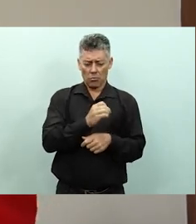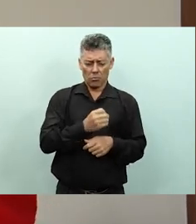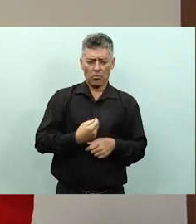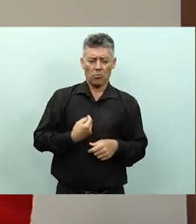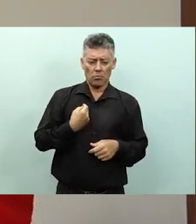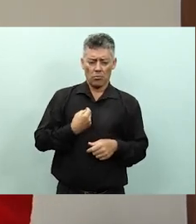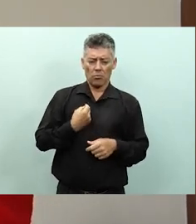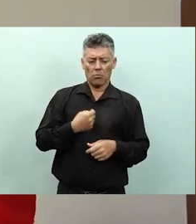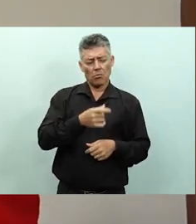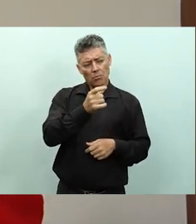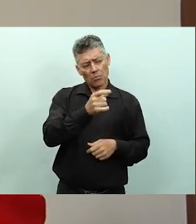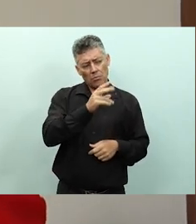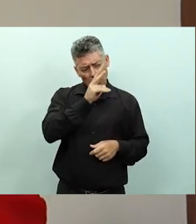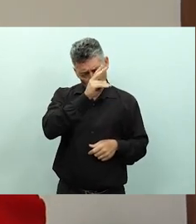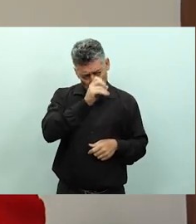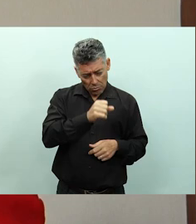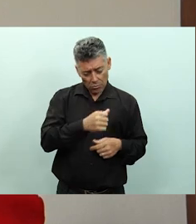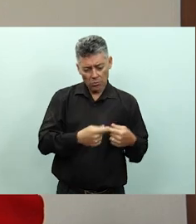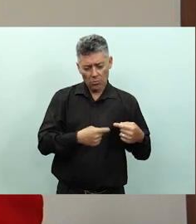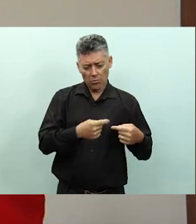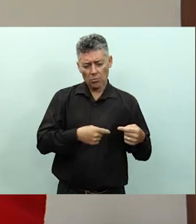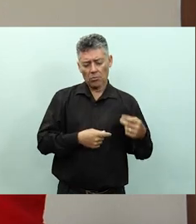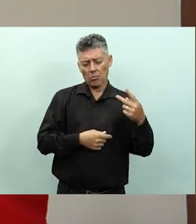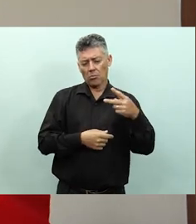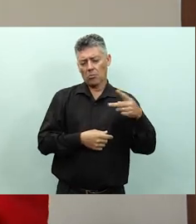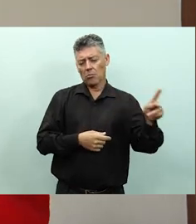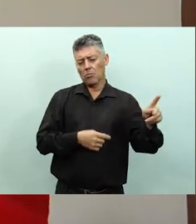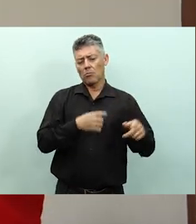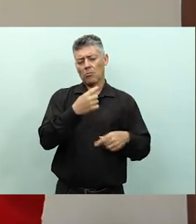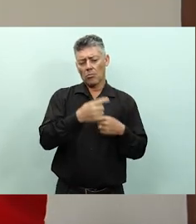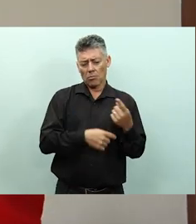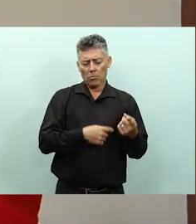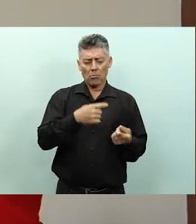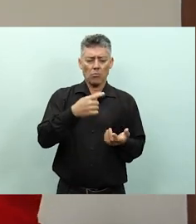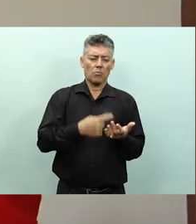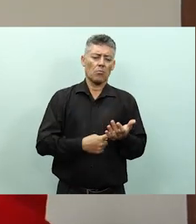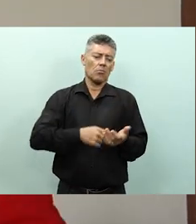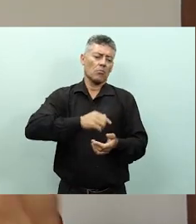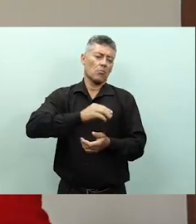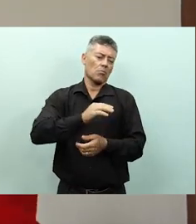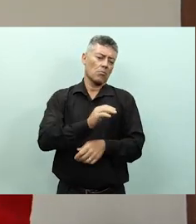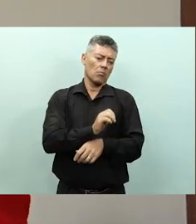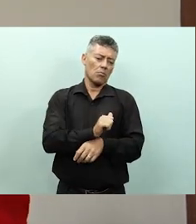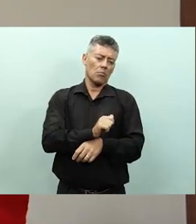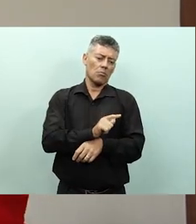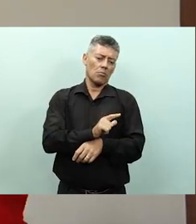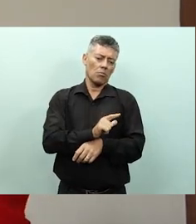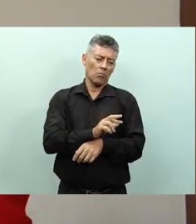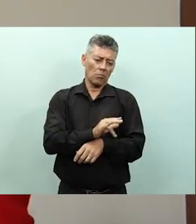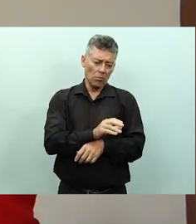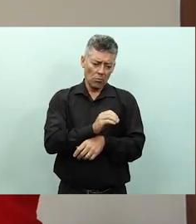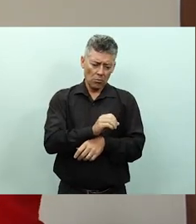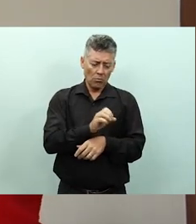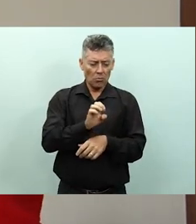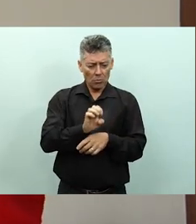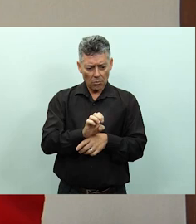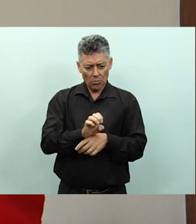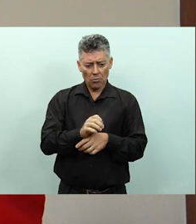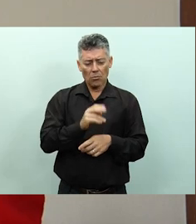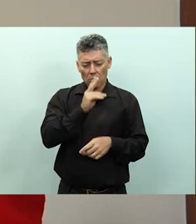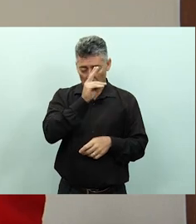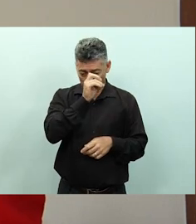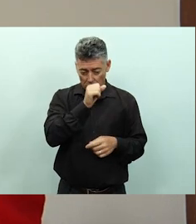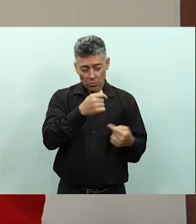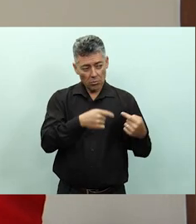existiu por conta da força política dela, né? E depois ainda teve o mandato de Carlos Eduardo, que também só aconteceu por conta da